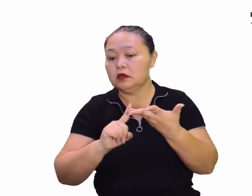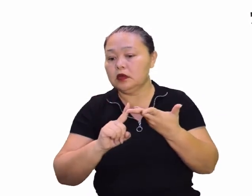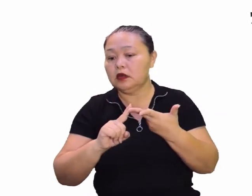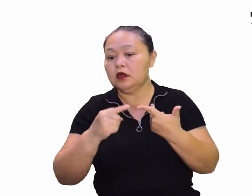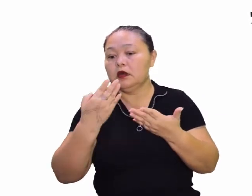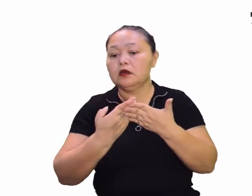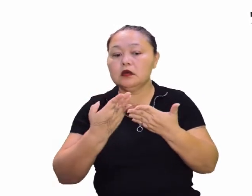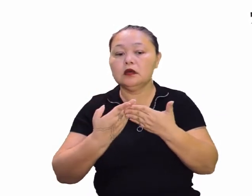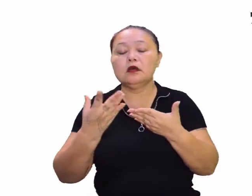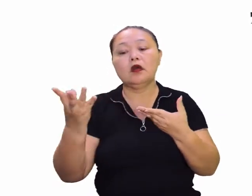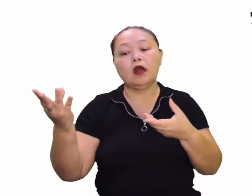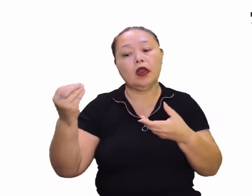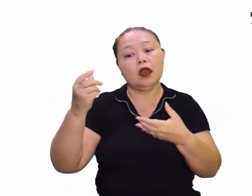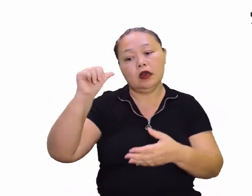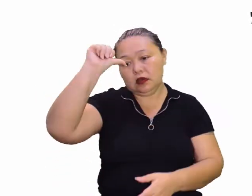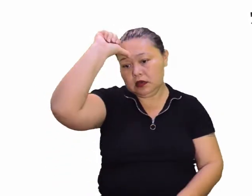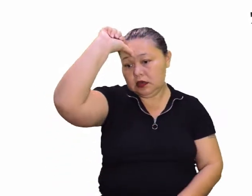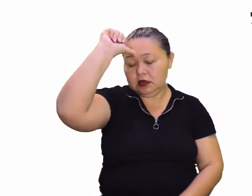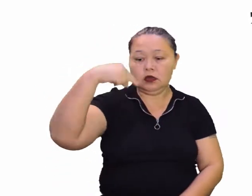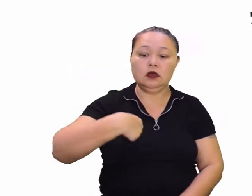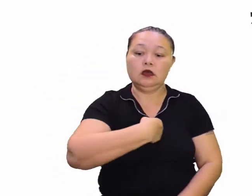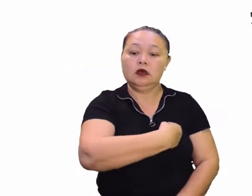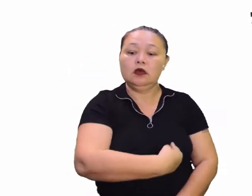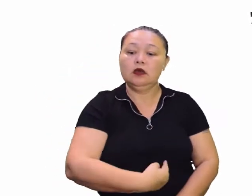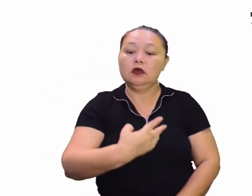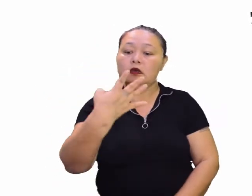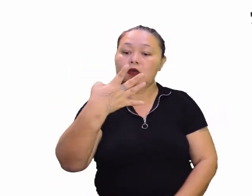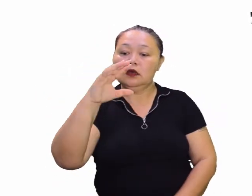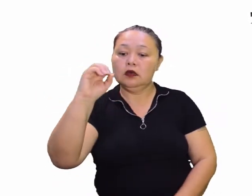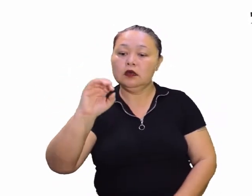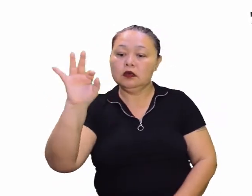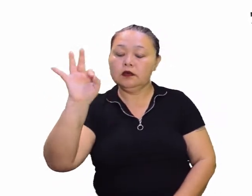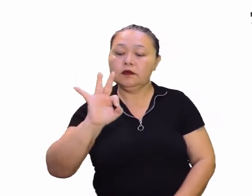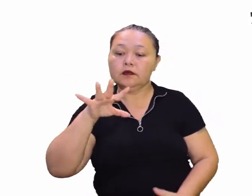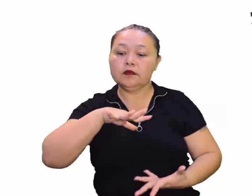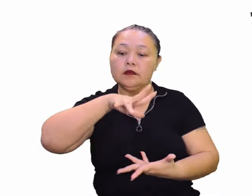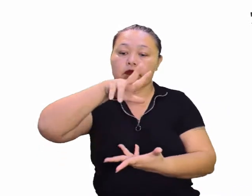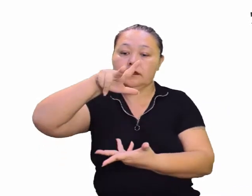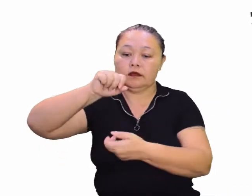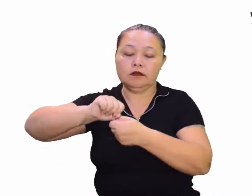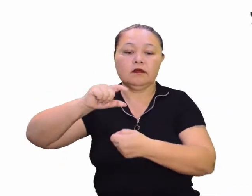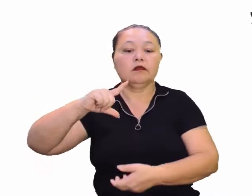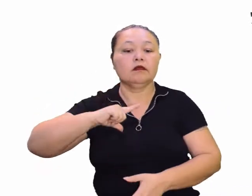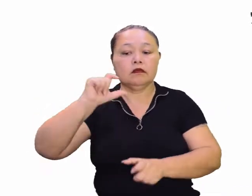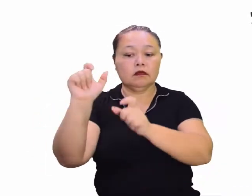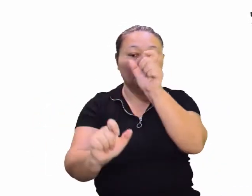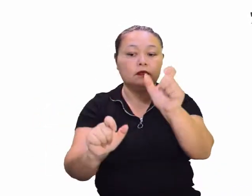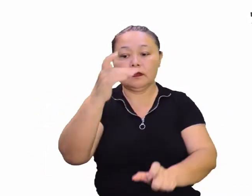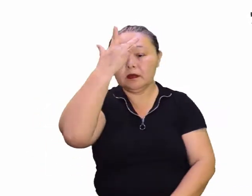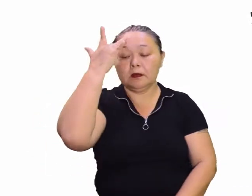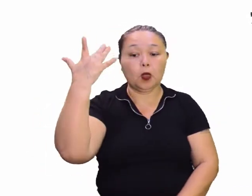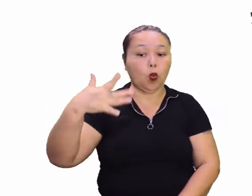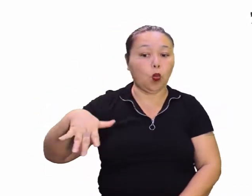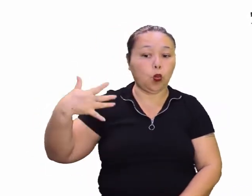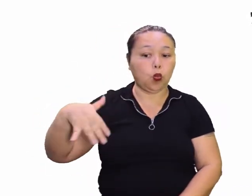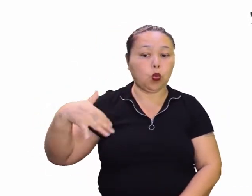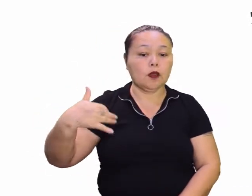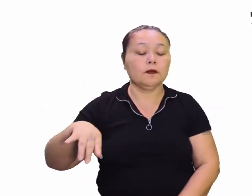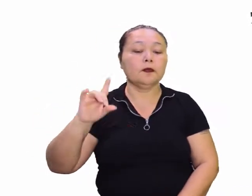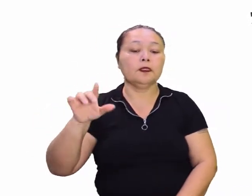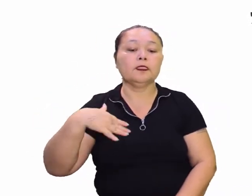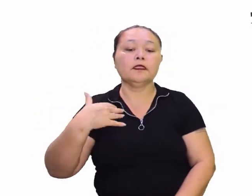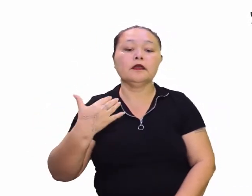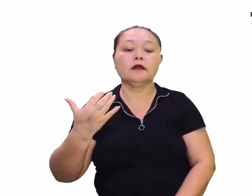pega Índia e China, 40% da população mundial. É gente pra caramba. E a Índia